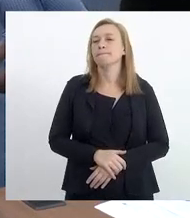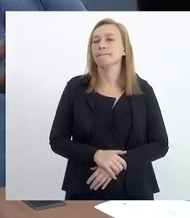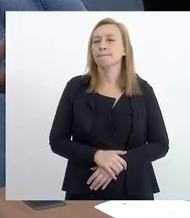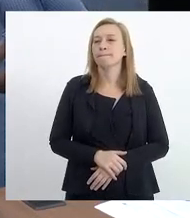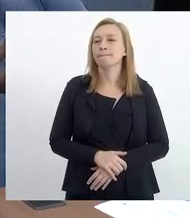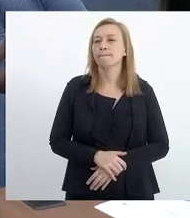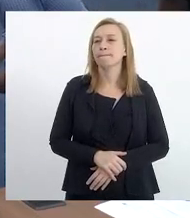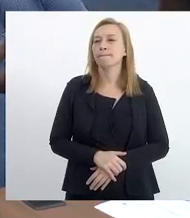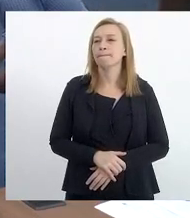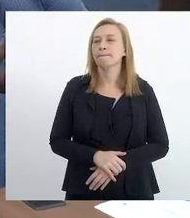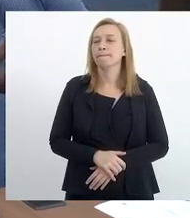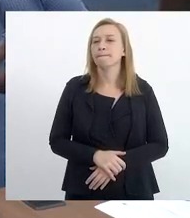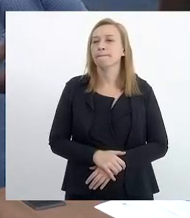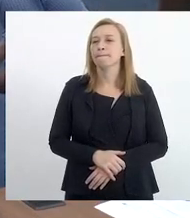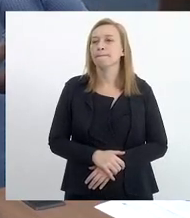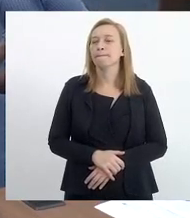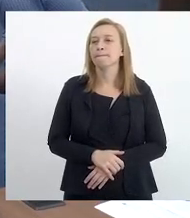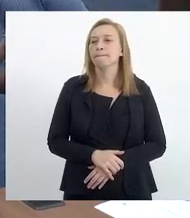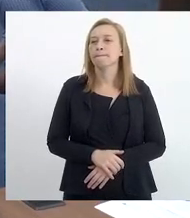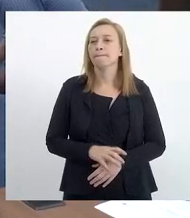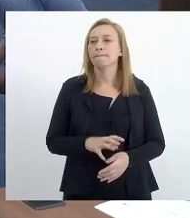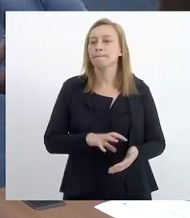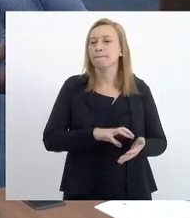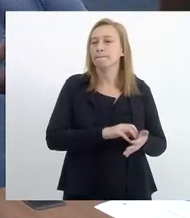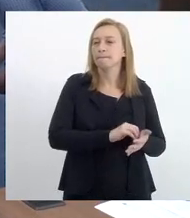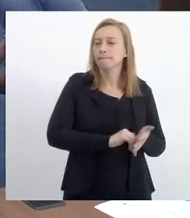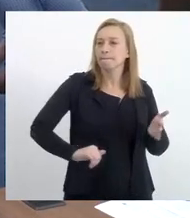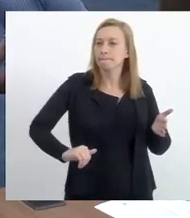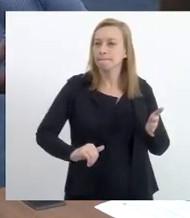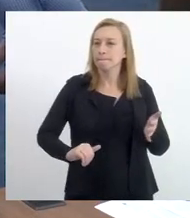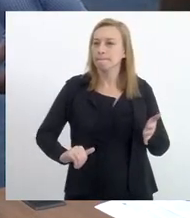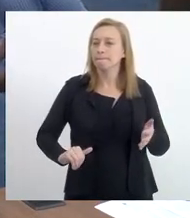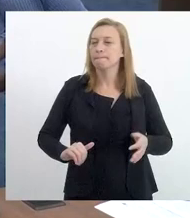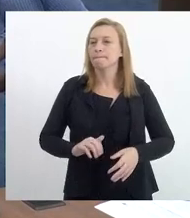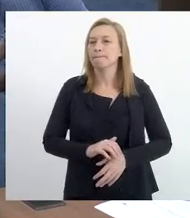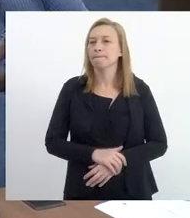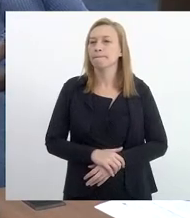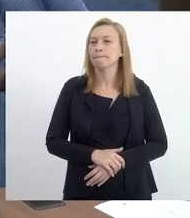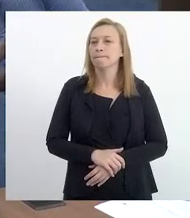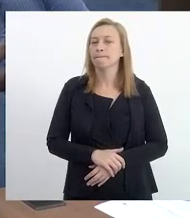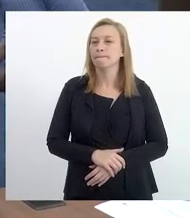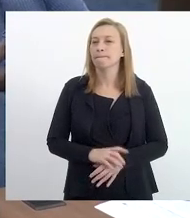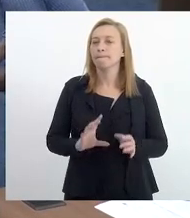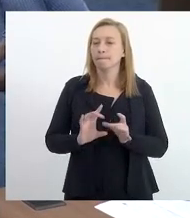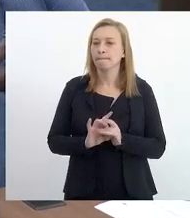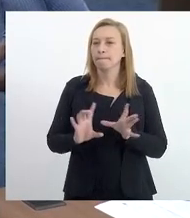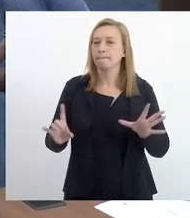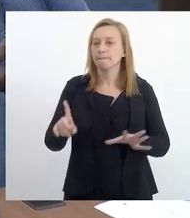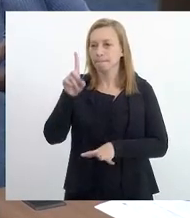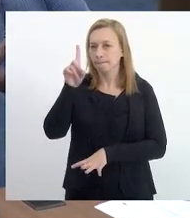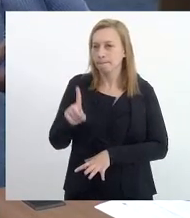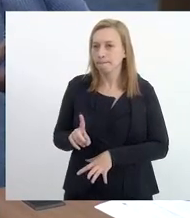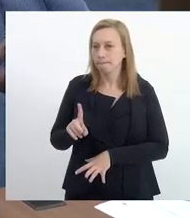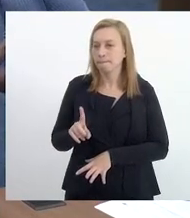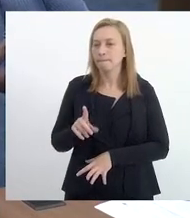maldade, que quer arrancar o pino da granada que Paulo